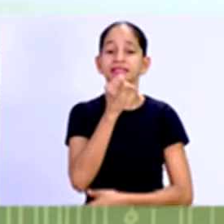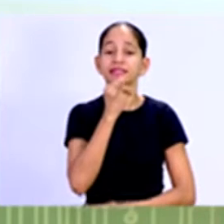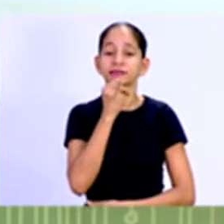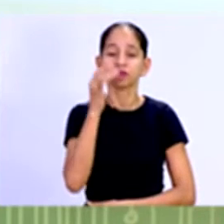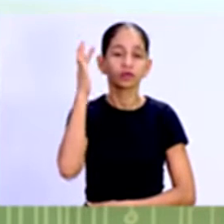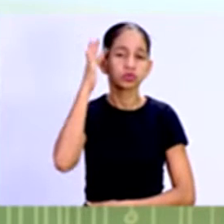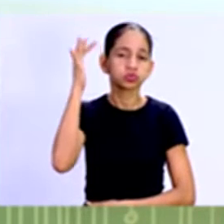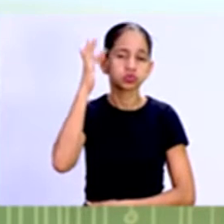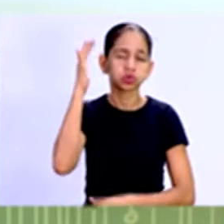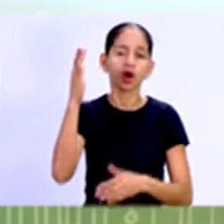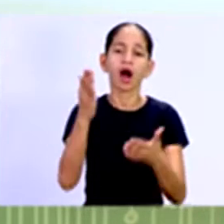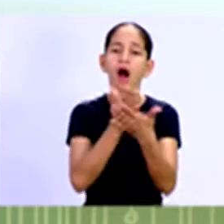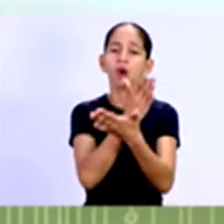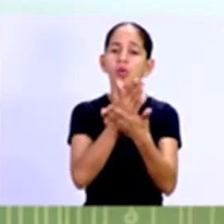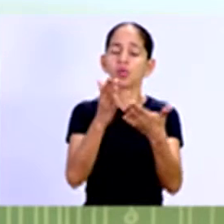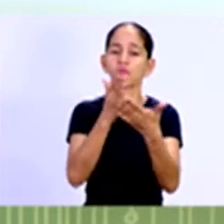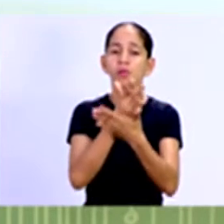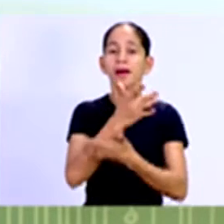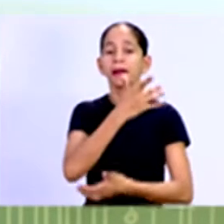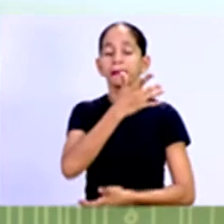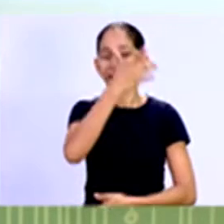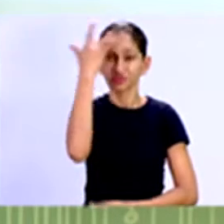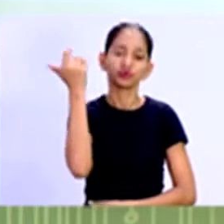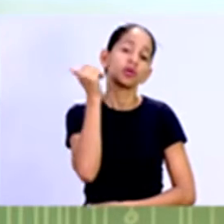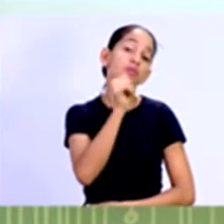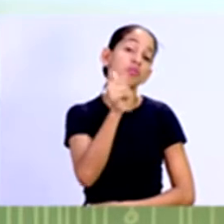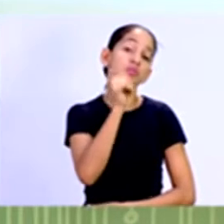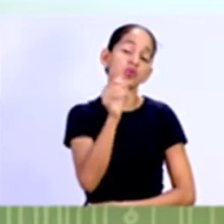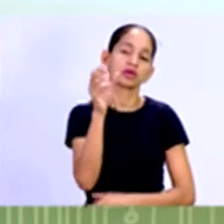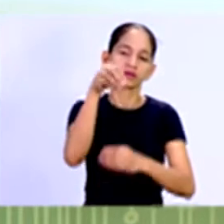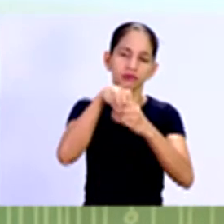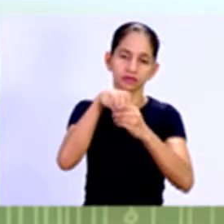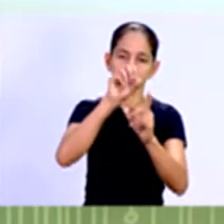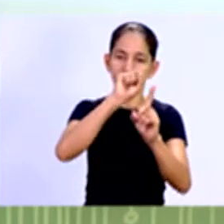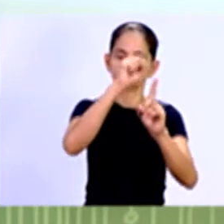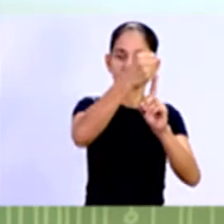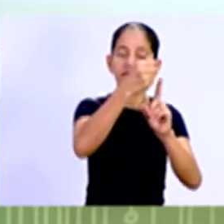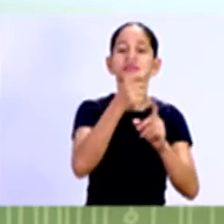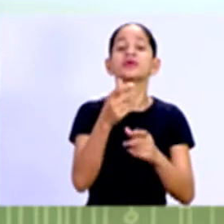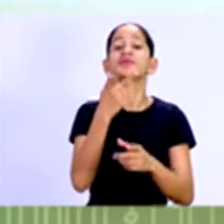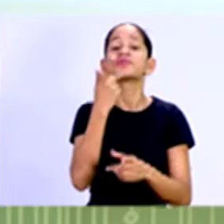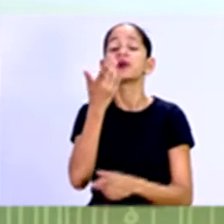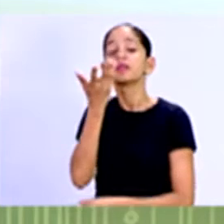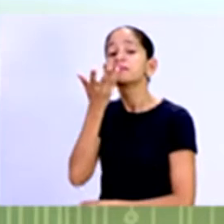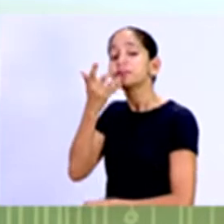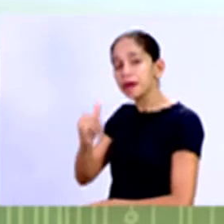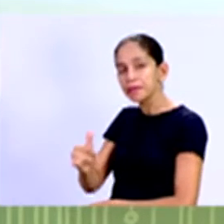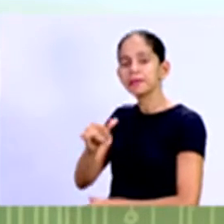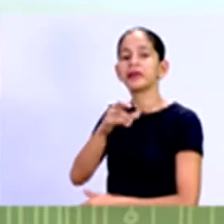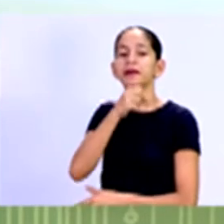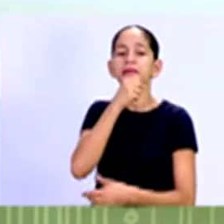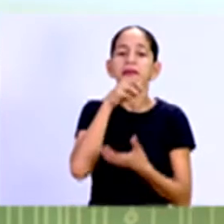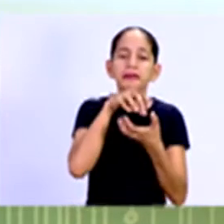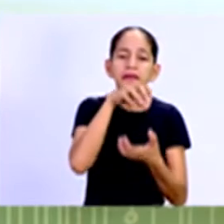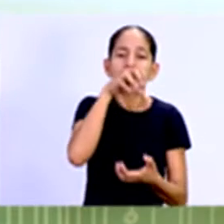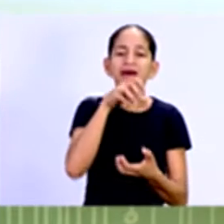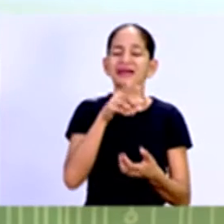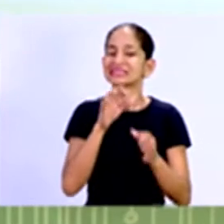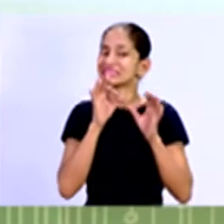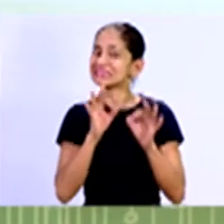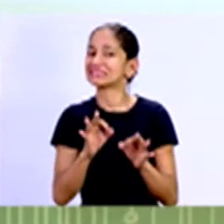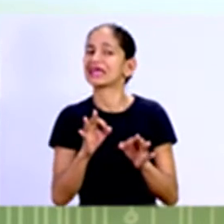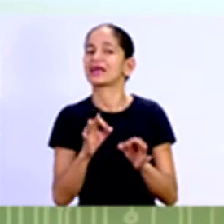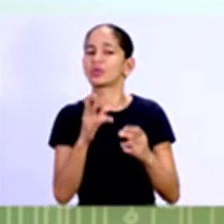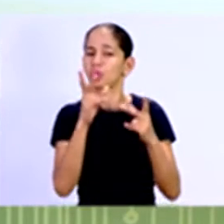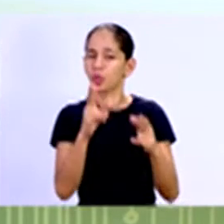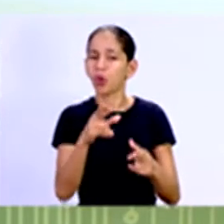refletir sobre a condição da mulher na sociedade, a condição da criança, do idoso, idoso? Será que é correto tratar o idoso como